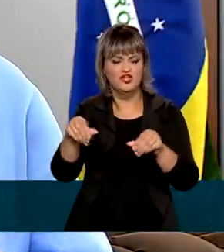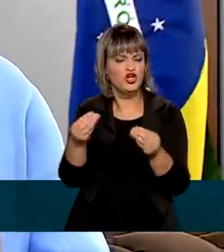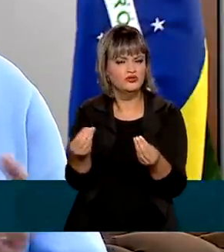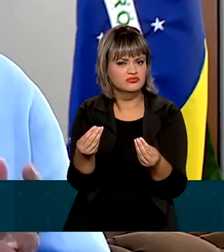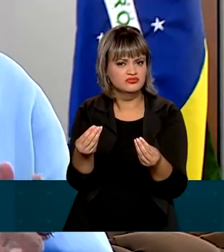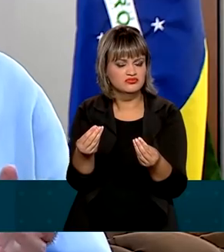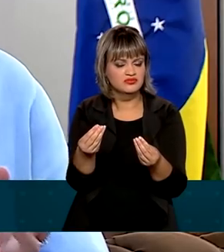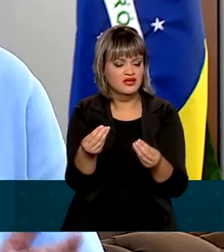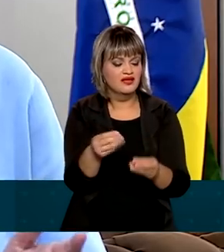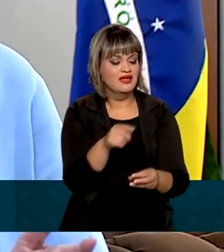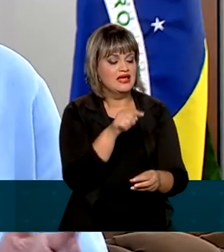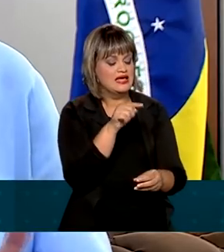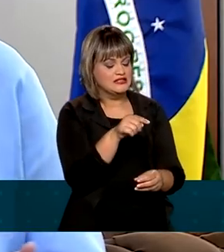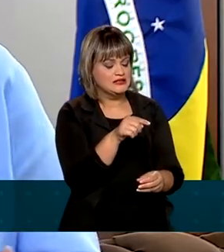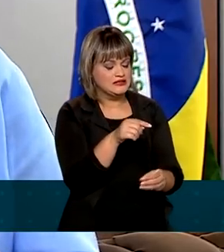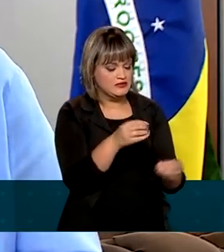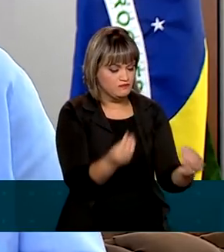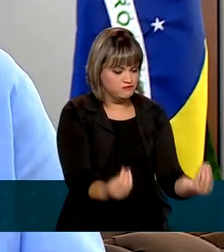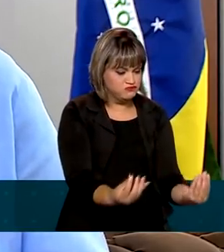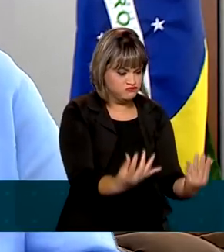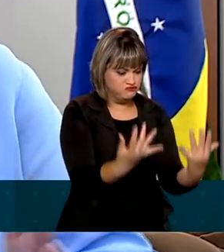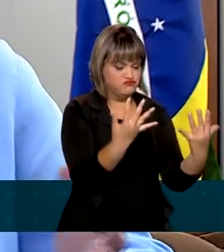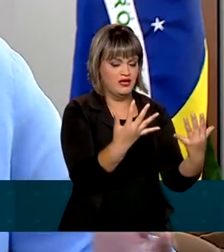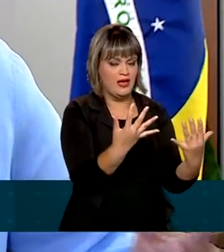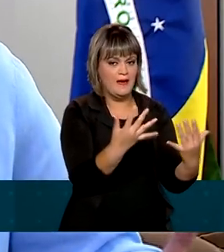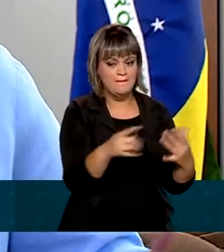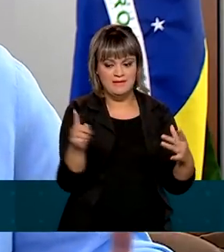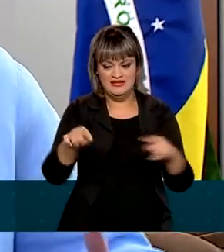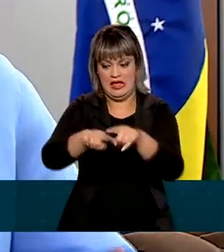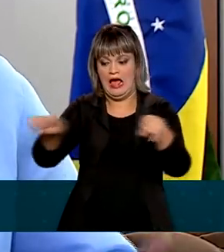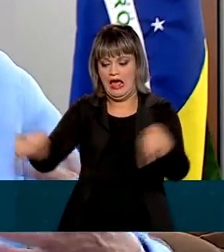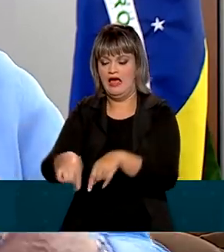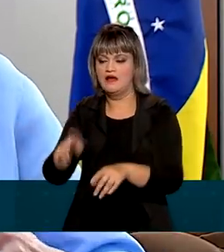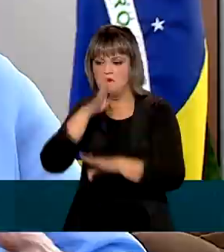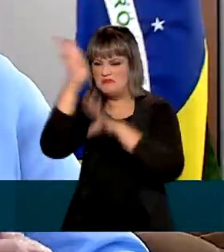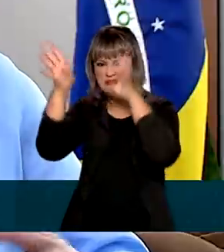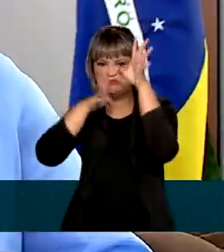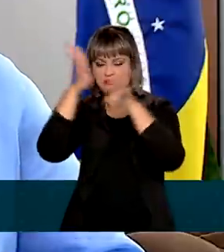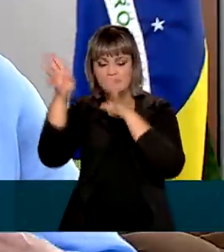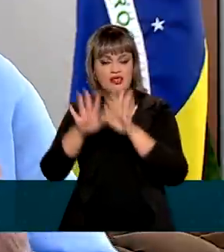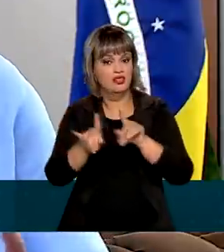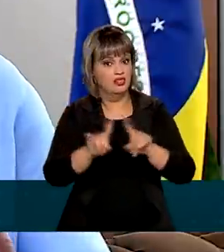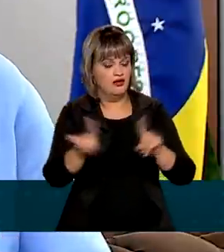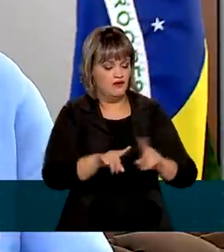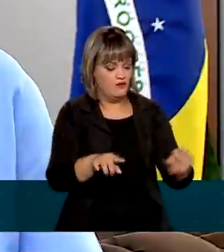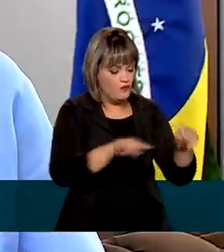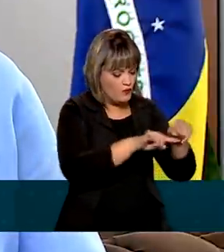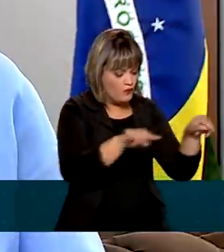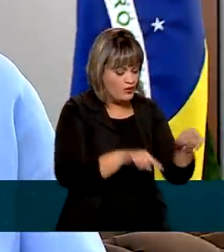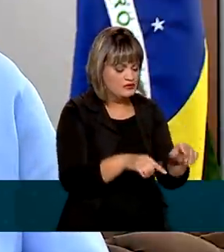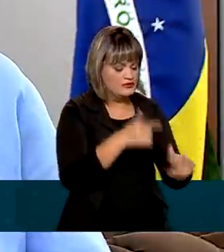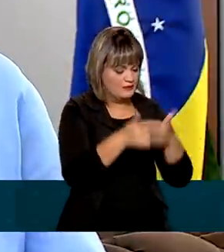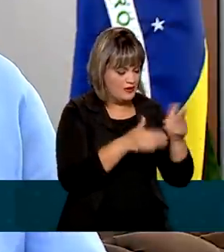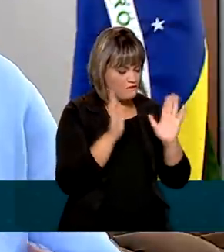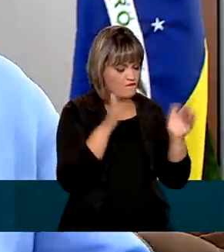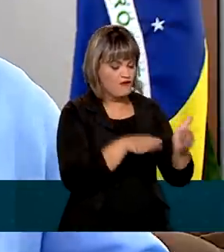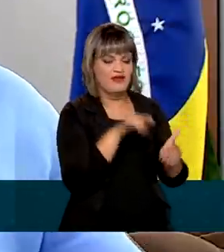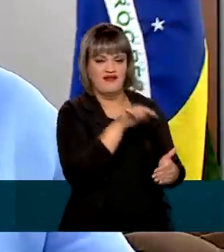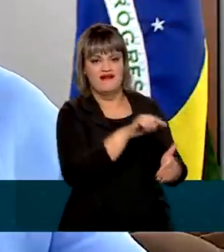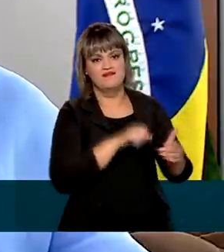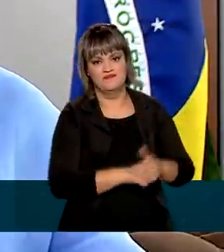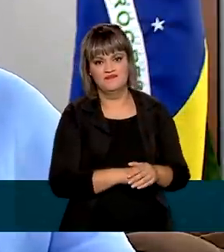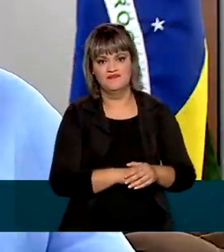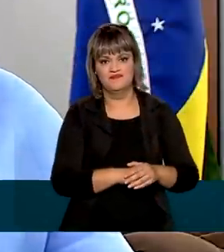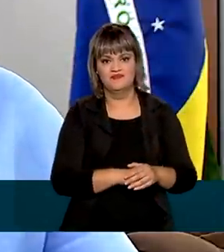na e e não gastando vamos ver mais vários né para e colocando essas políticas cada vez mais